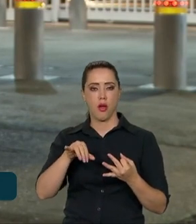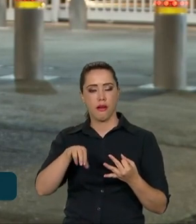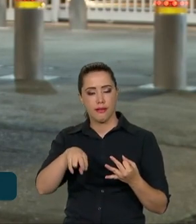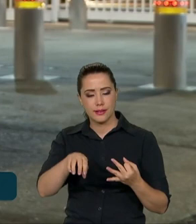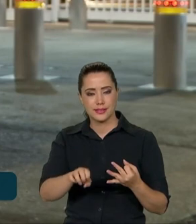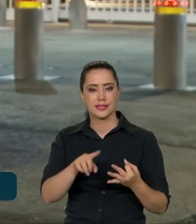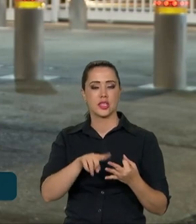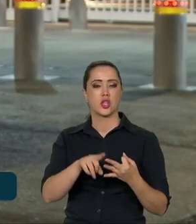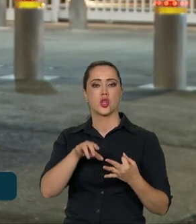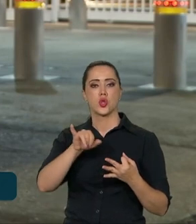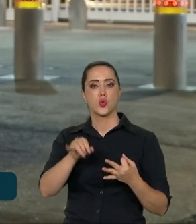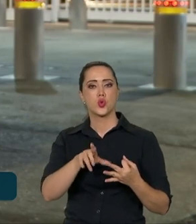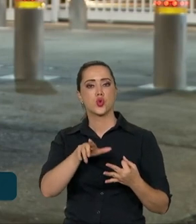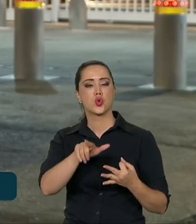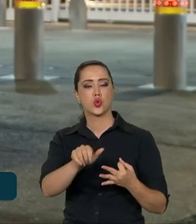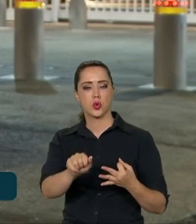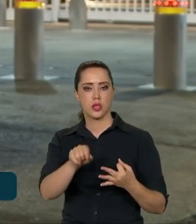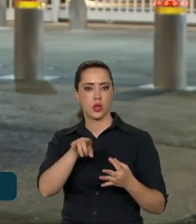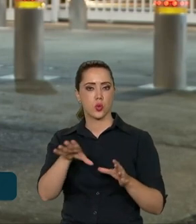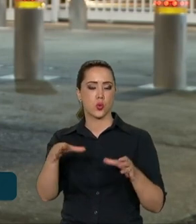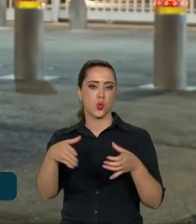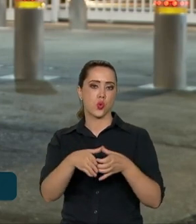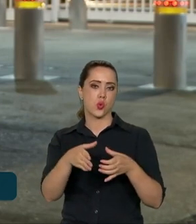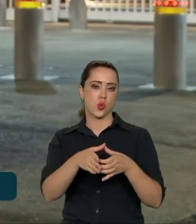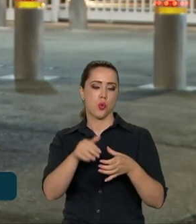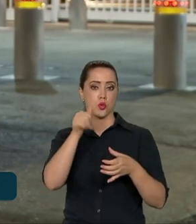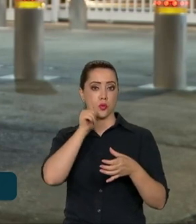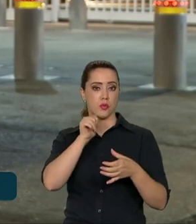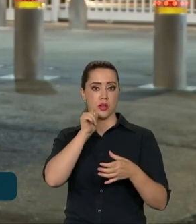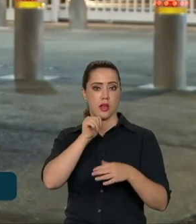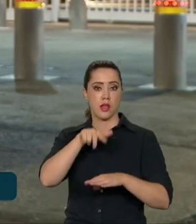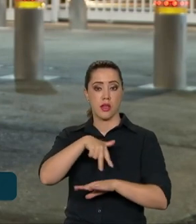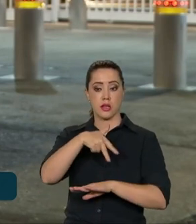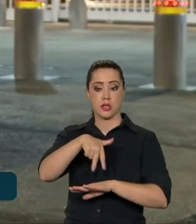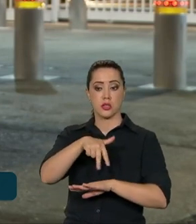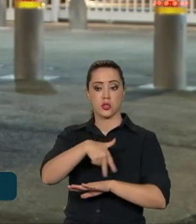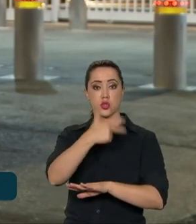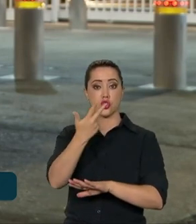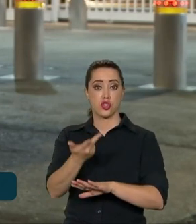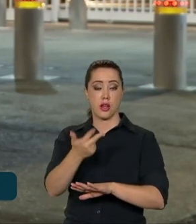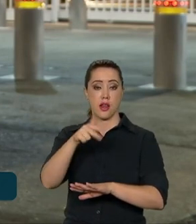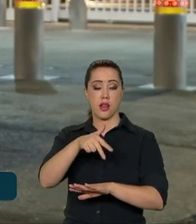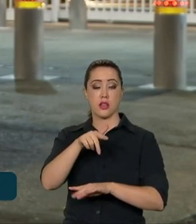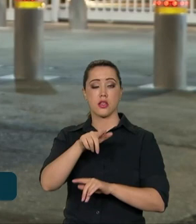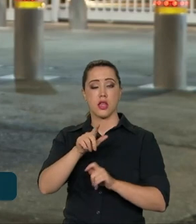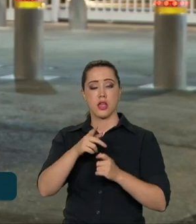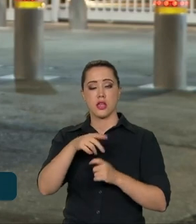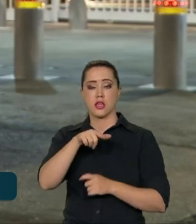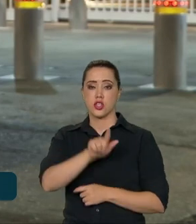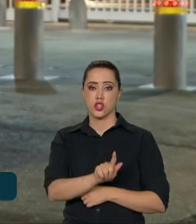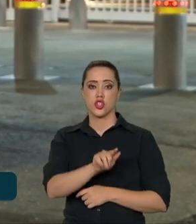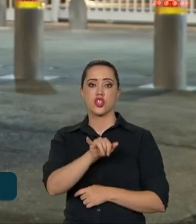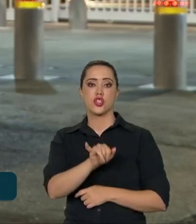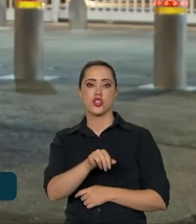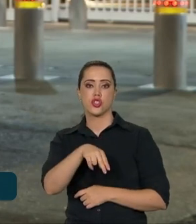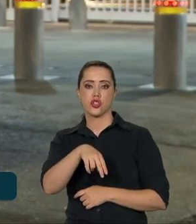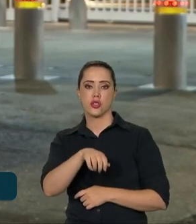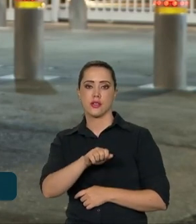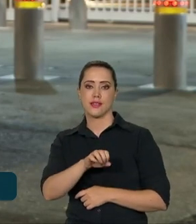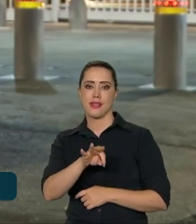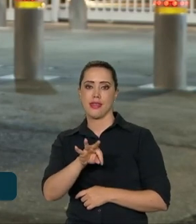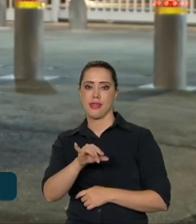a Júlia Soares. Elas formam a equipe feminina de ginástica. A equipe feminina conquistou uma medalha de prata,